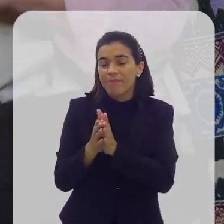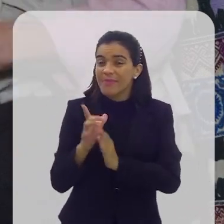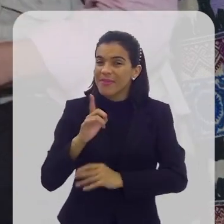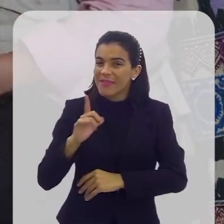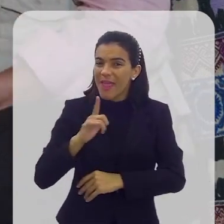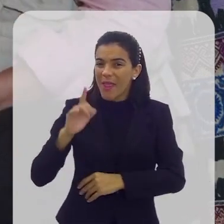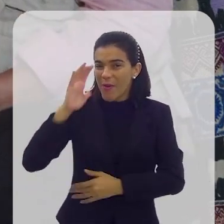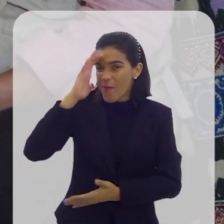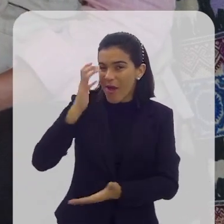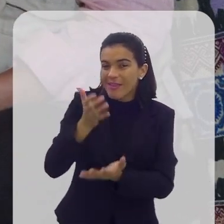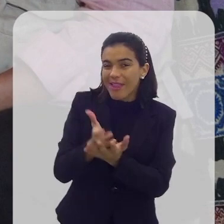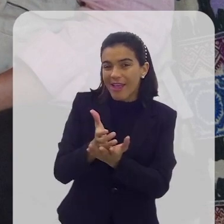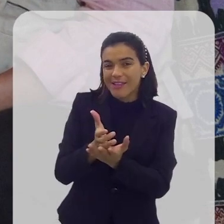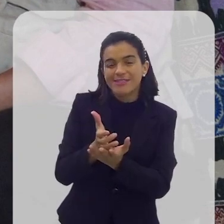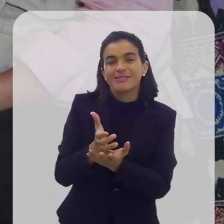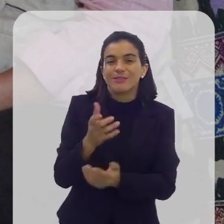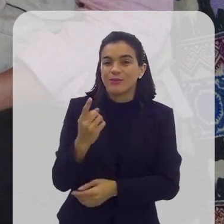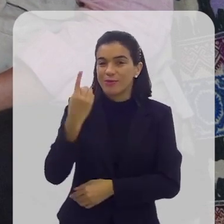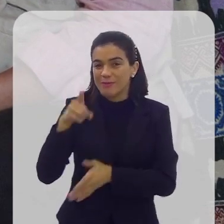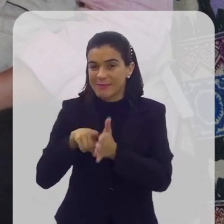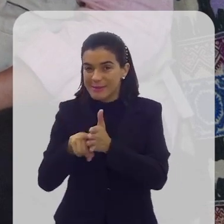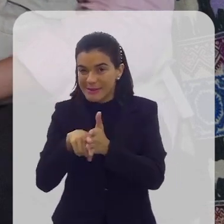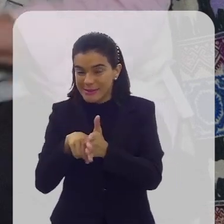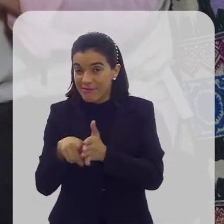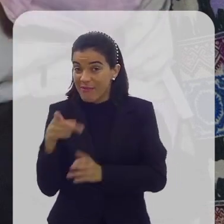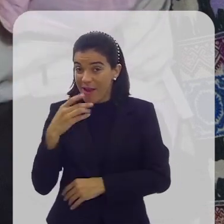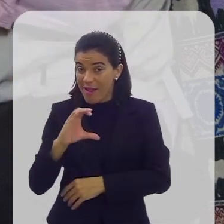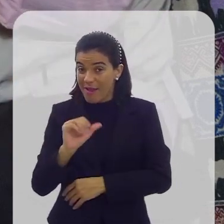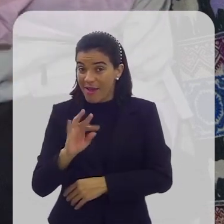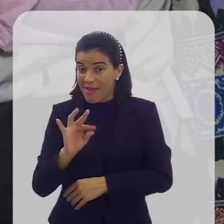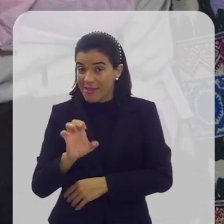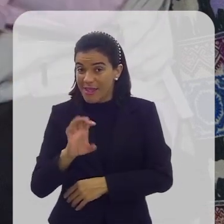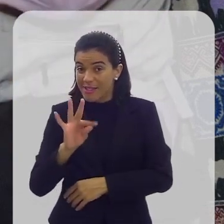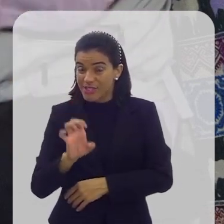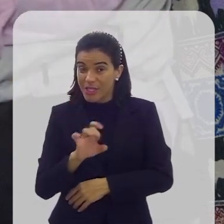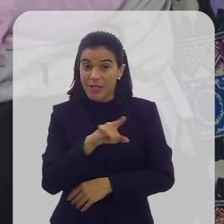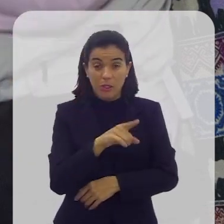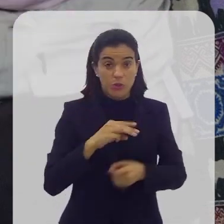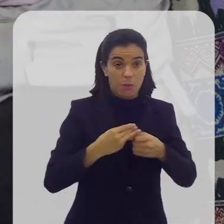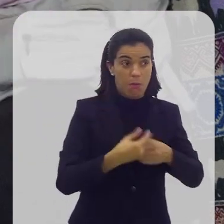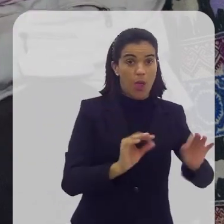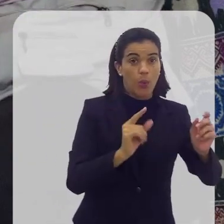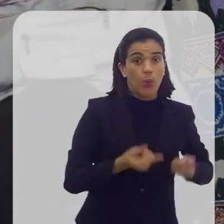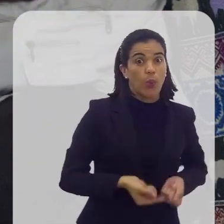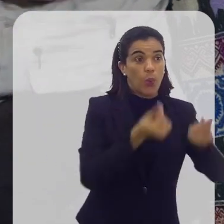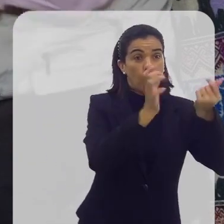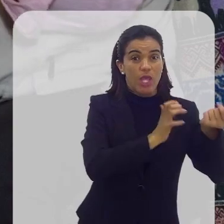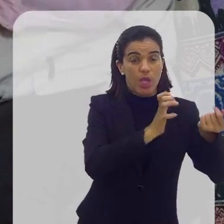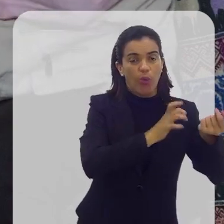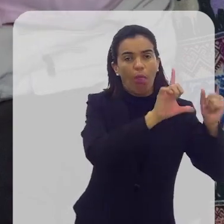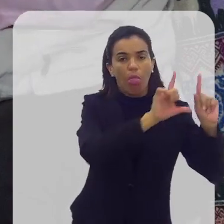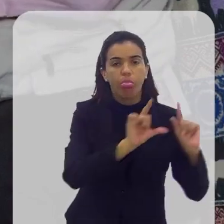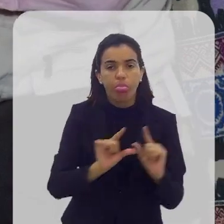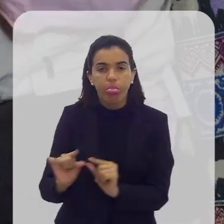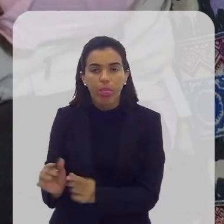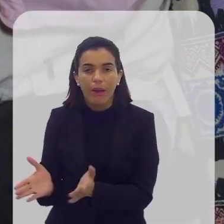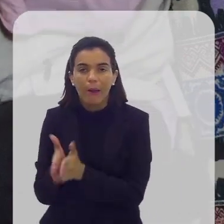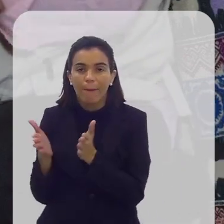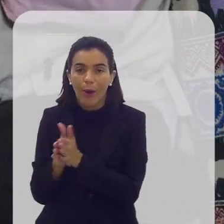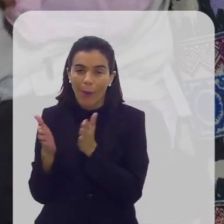E nós hoje temos essa coleção formada por 519 objetos sagrados, importantíssima,